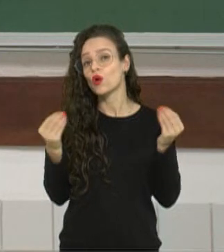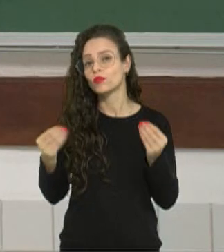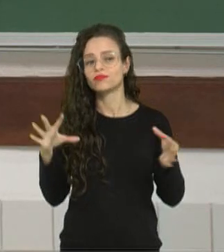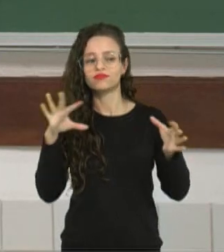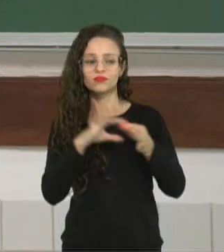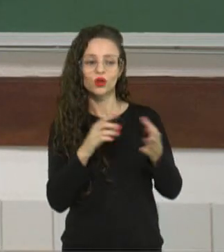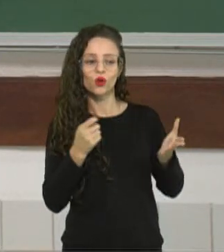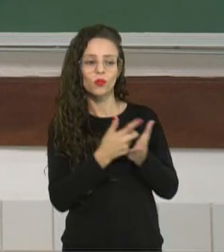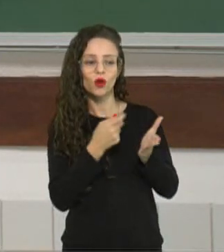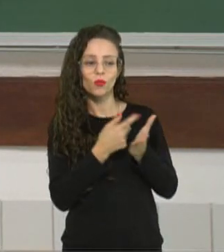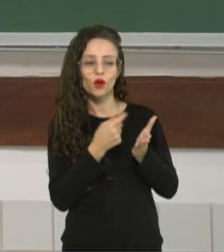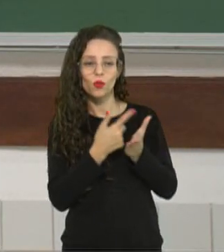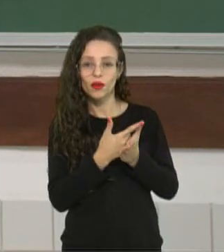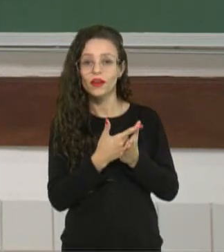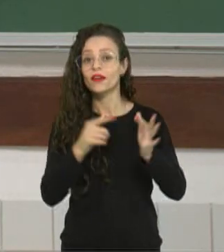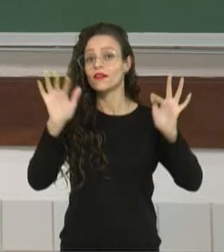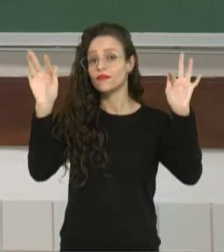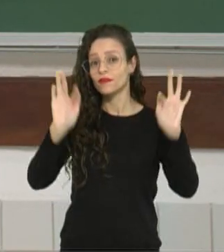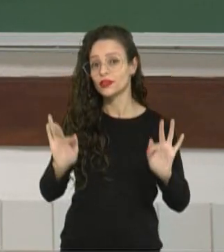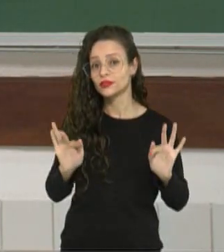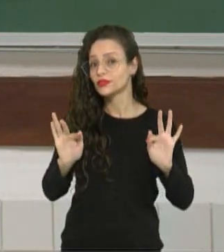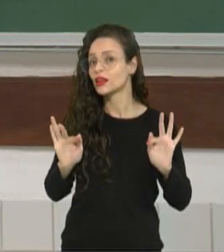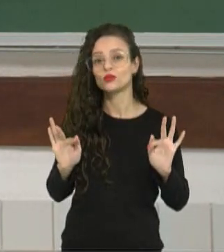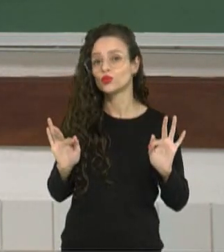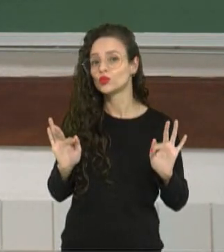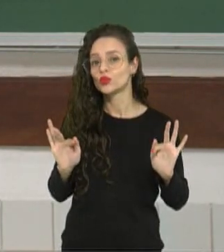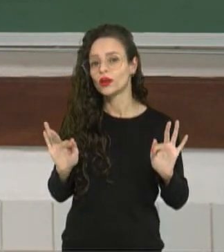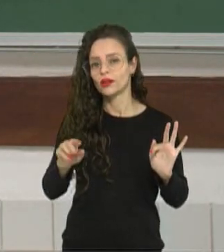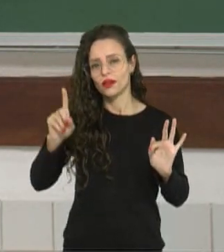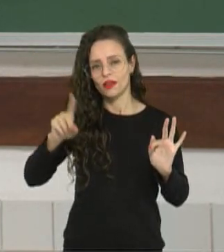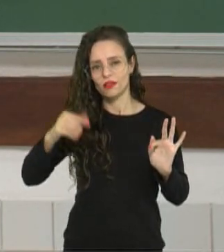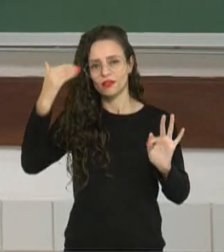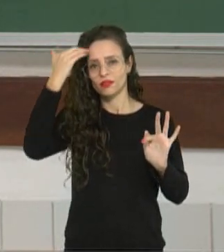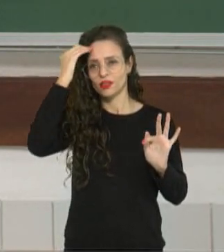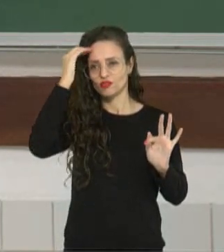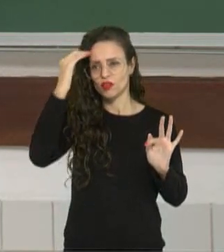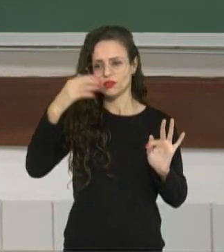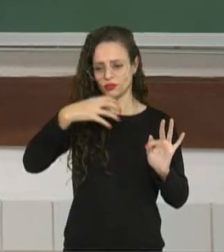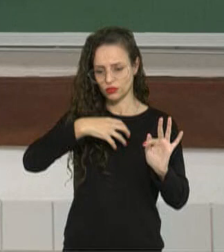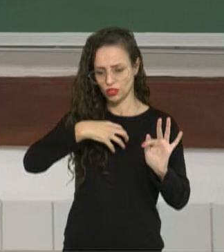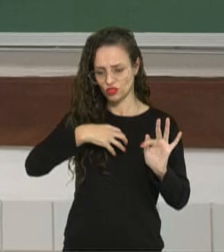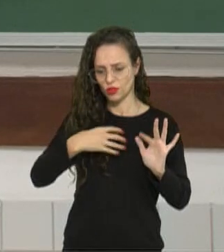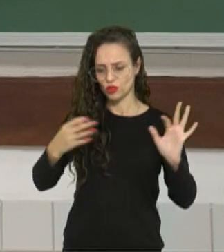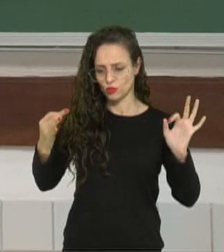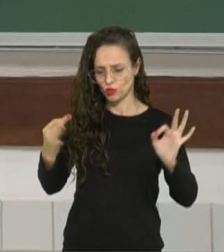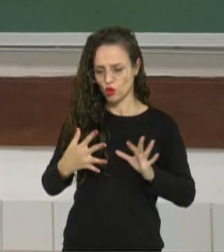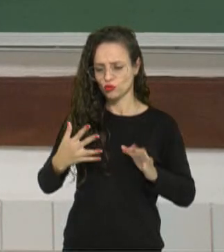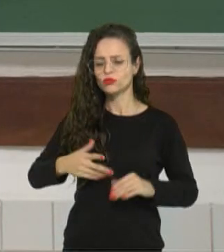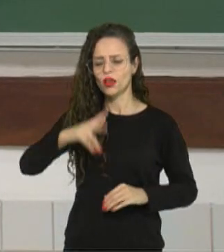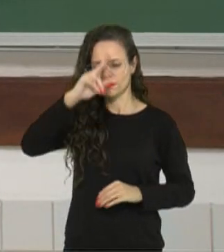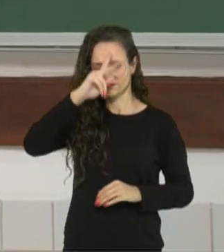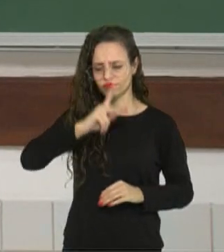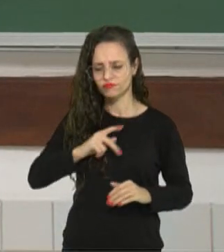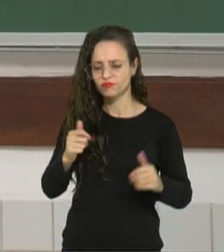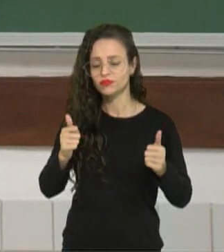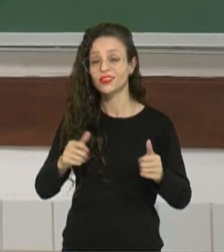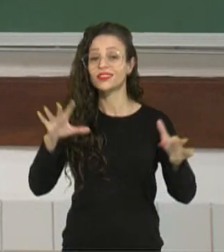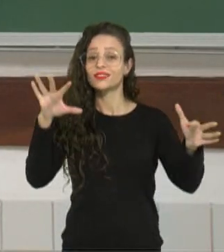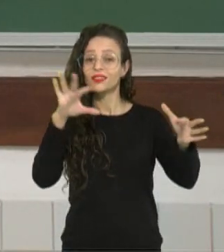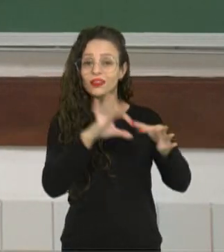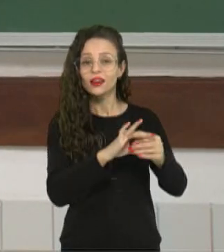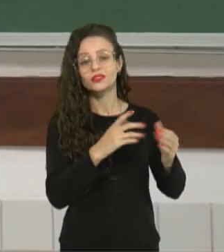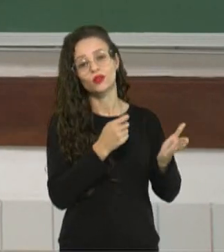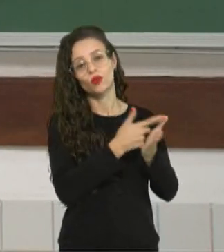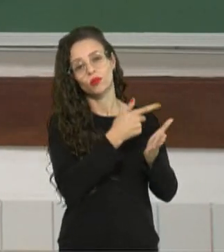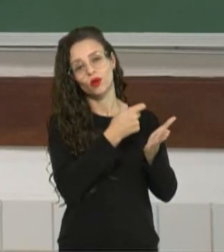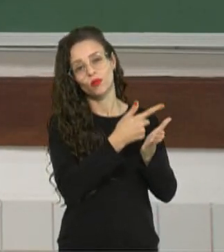indústria cultural. A felicidade, então, deixa de ser entendida como um sentimento de realização pessoal e ela está muito mais ligada